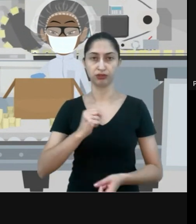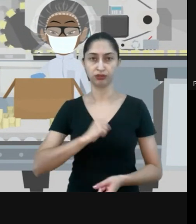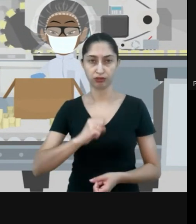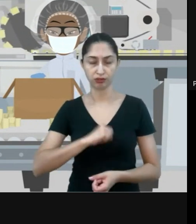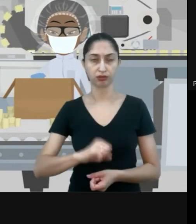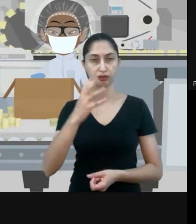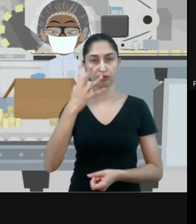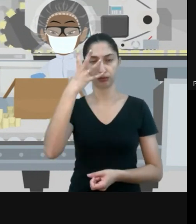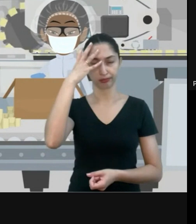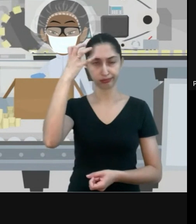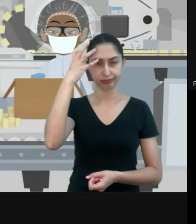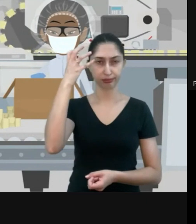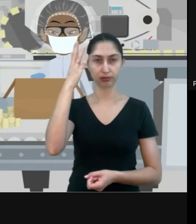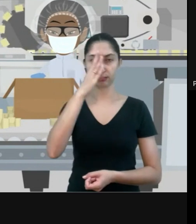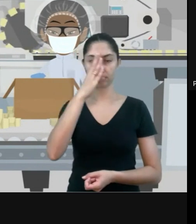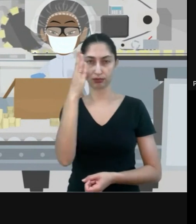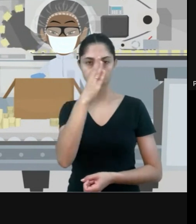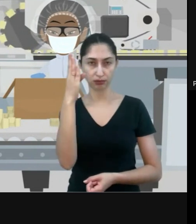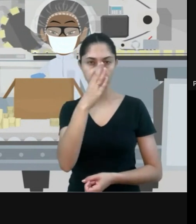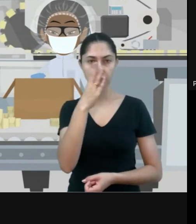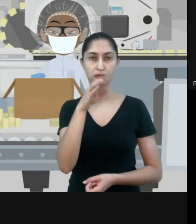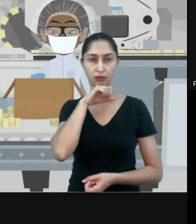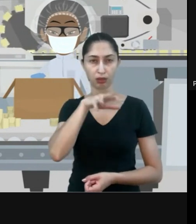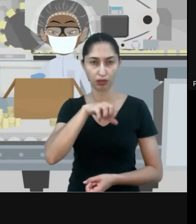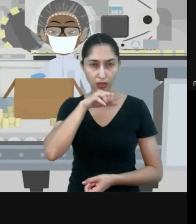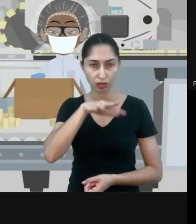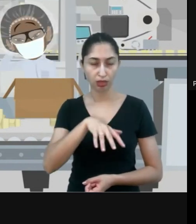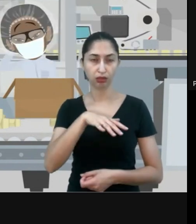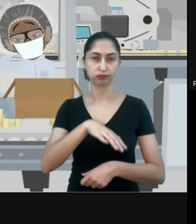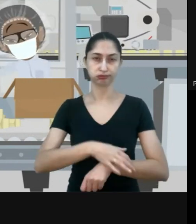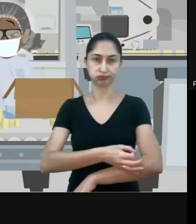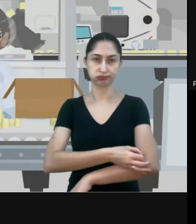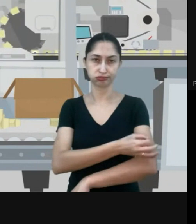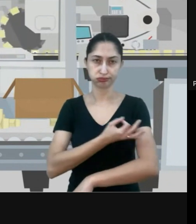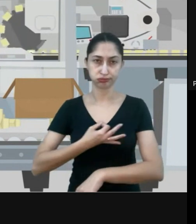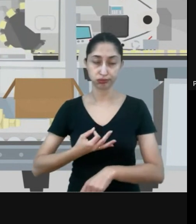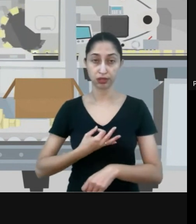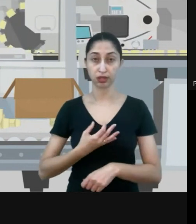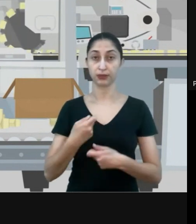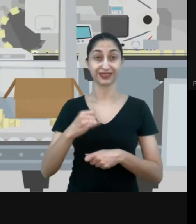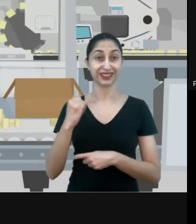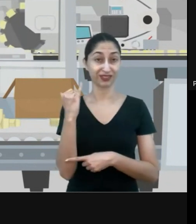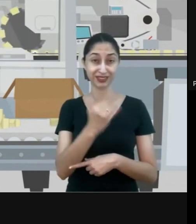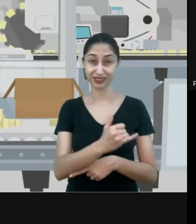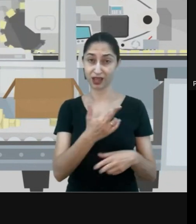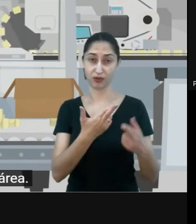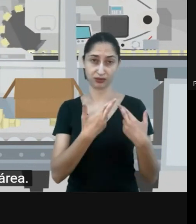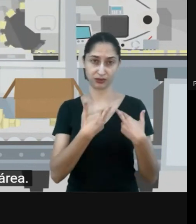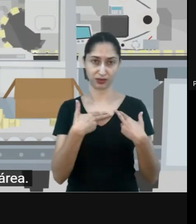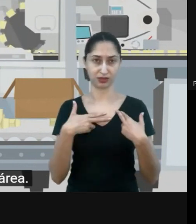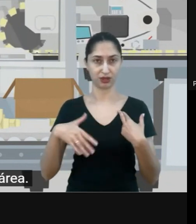dores de cabeça, enxaquecas, tonturas, mal-estar em geral, feridas expostas e notificar imediatamente